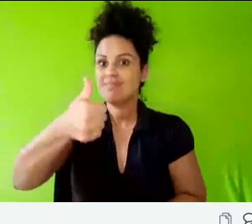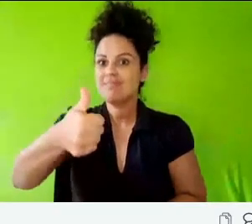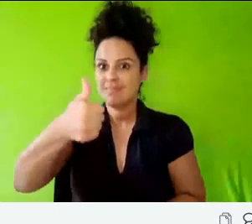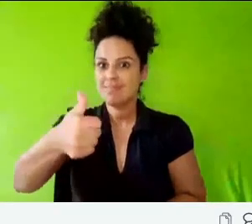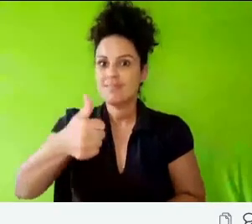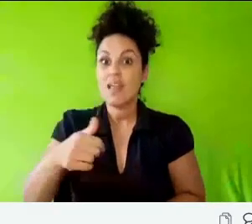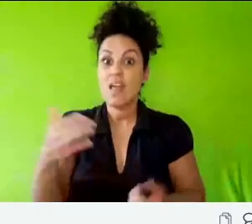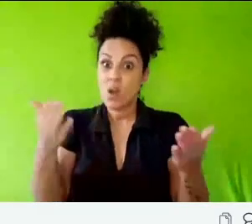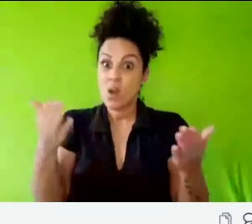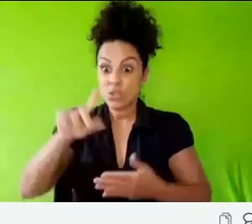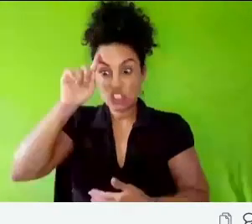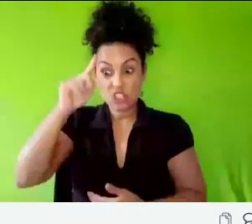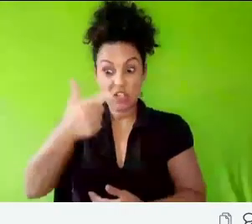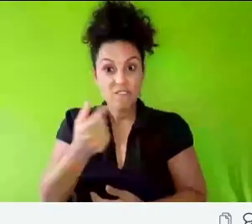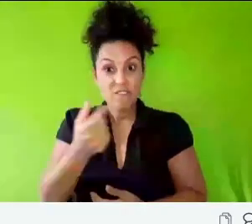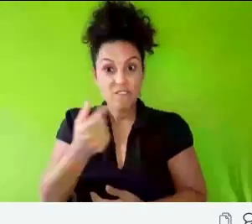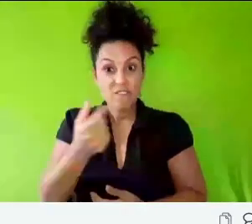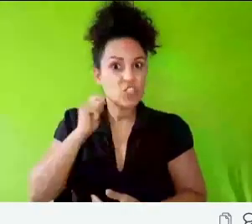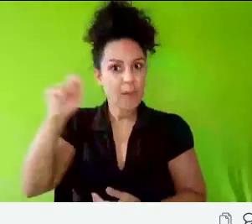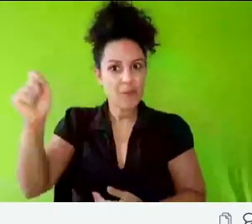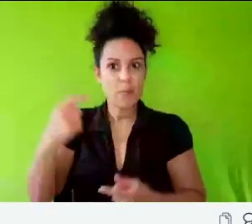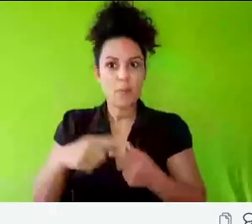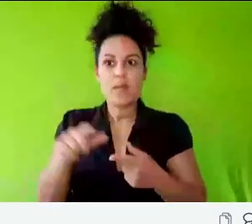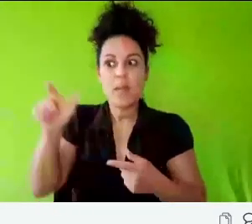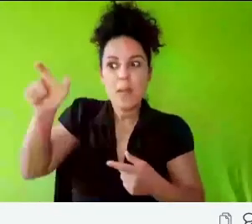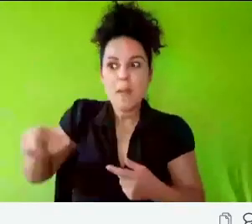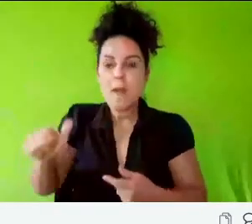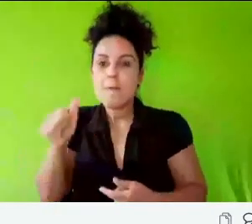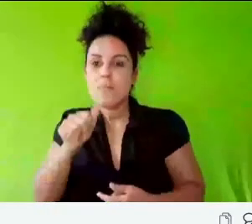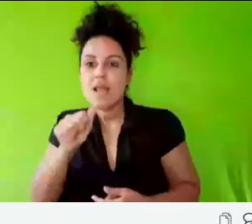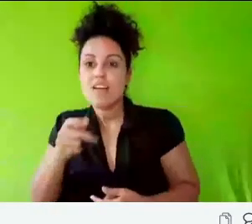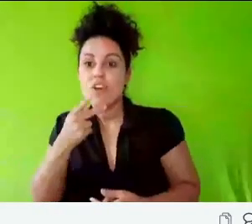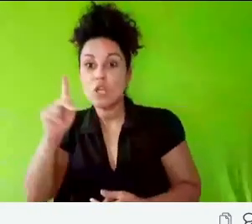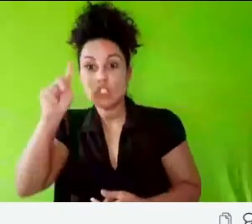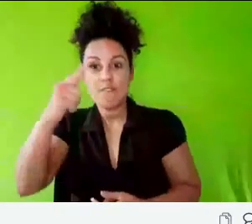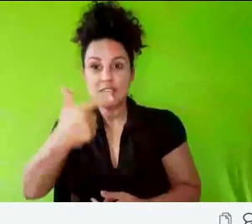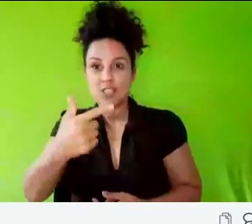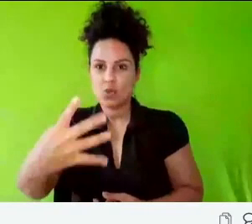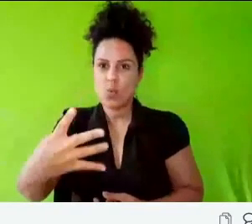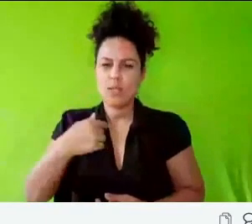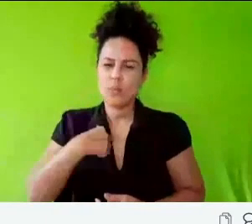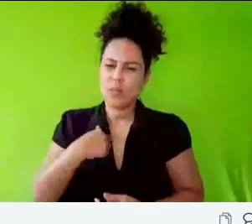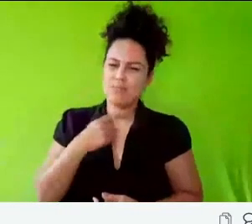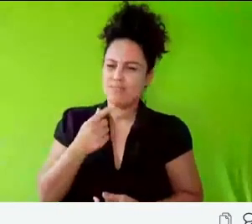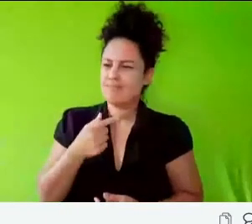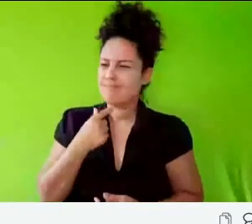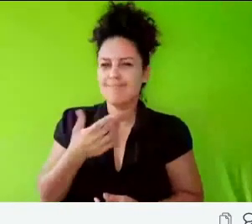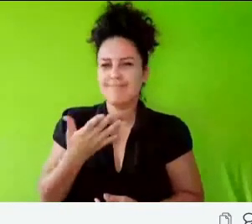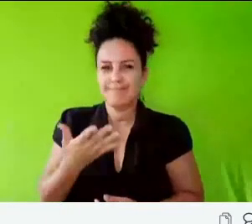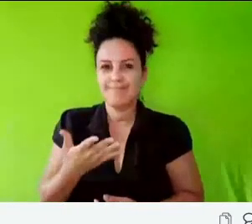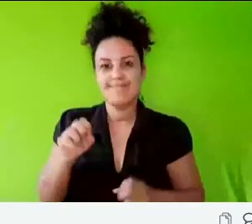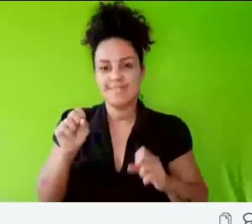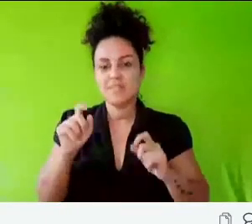para o pessoal, né, para ficar dia bem claro. 24. Né? Isso. Vamos então seguir aqui.